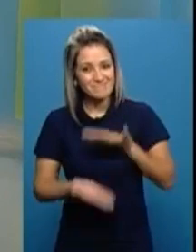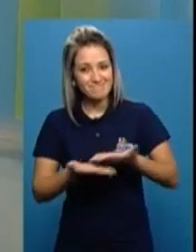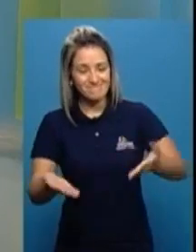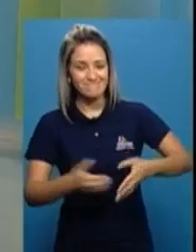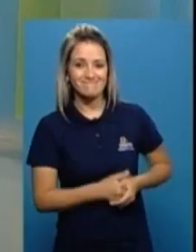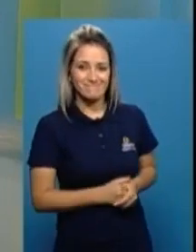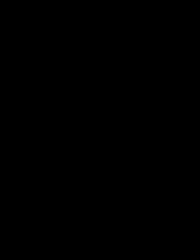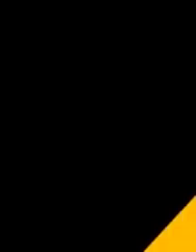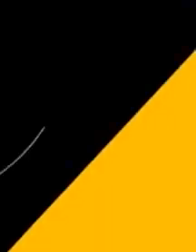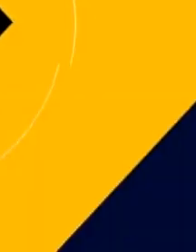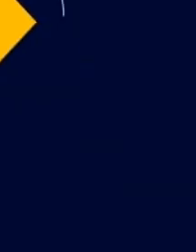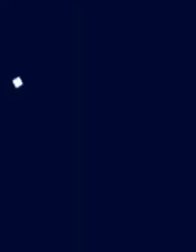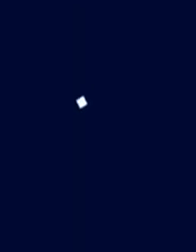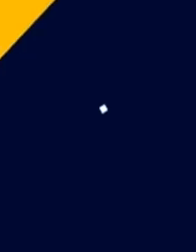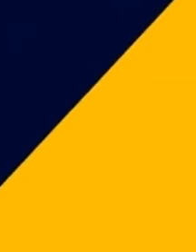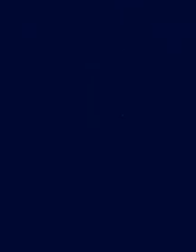estudos!